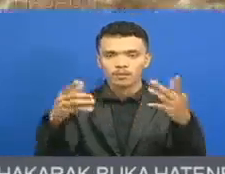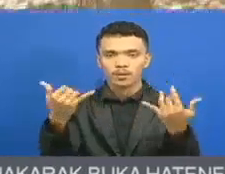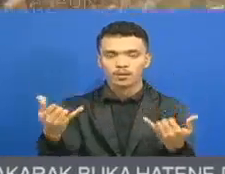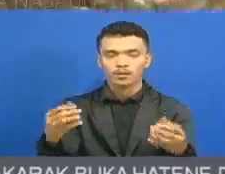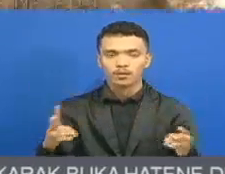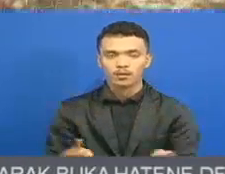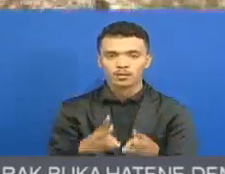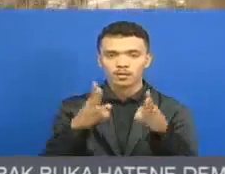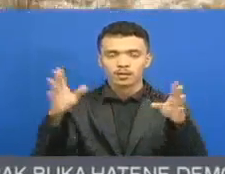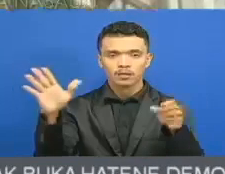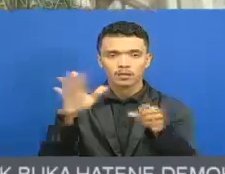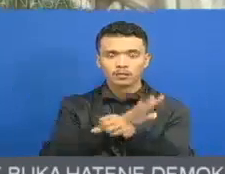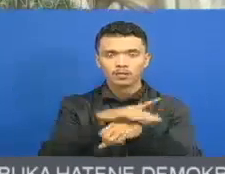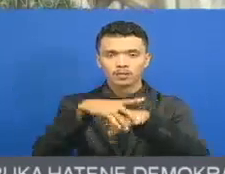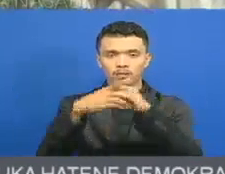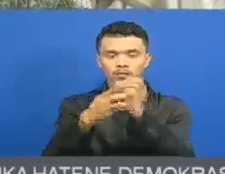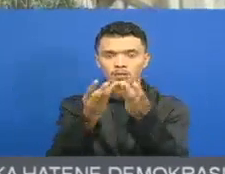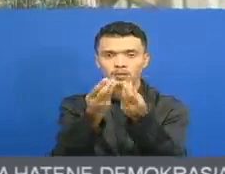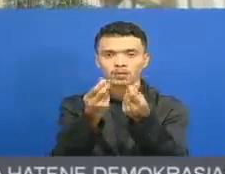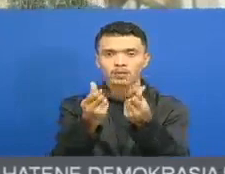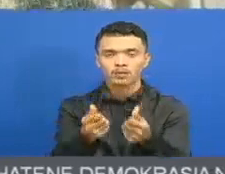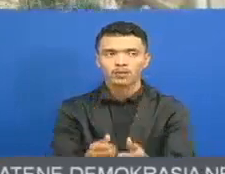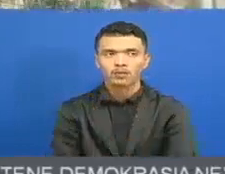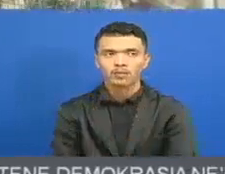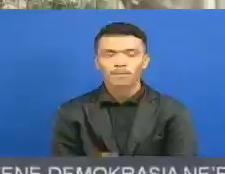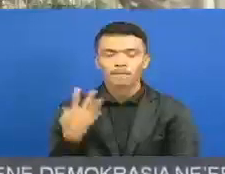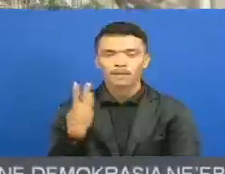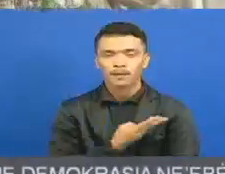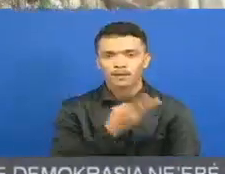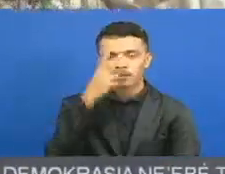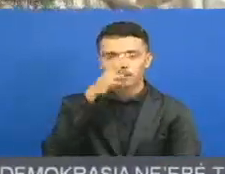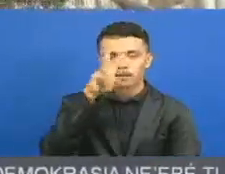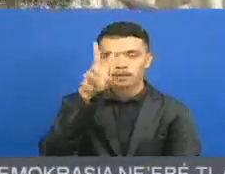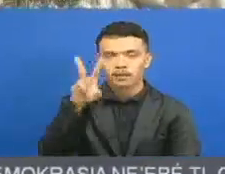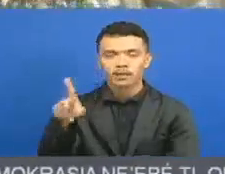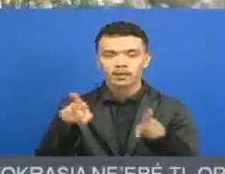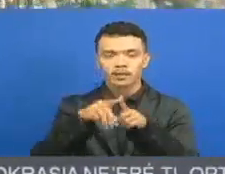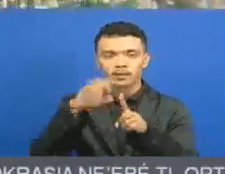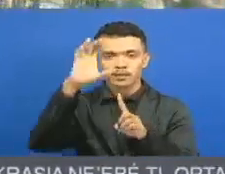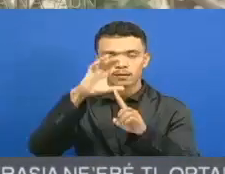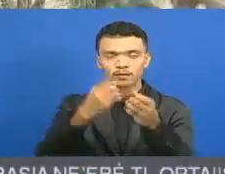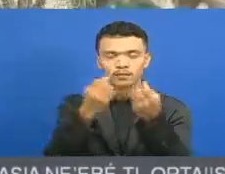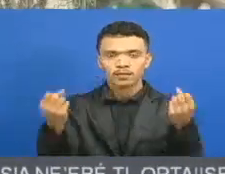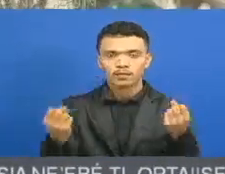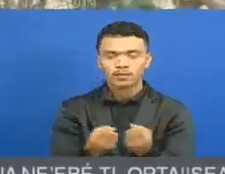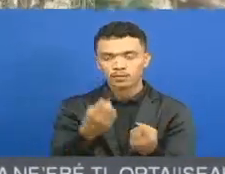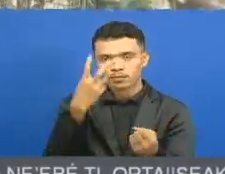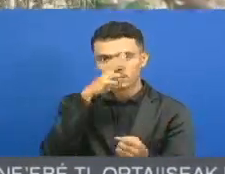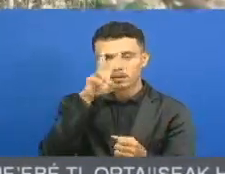estrada na Conhotahu. Nous sommes tous les